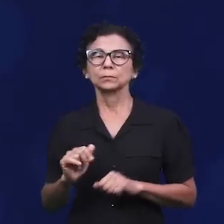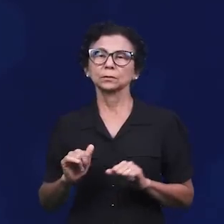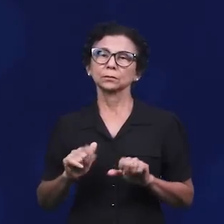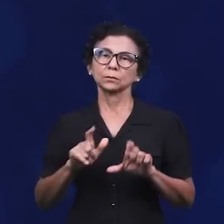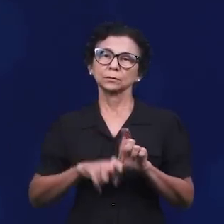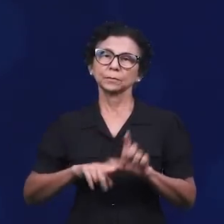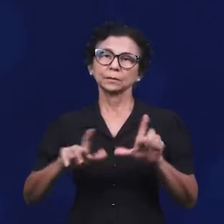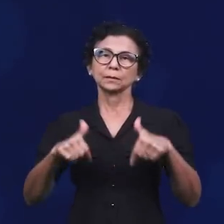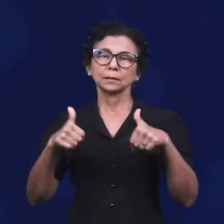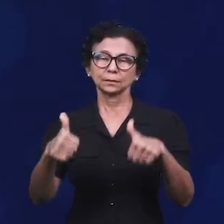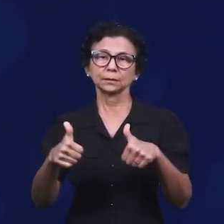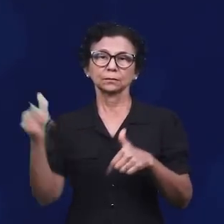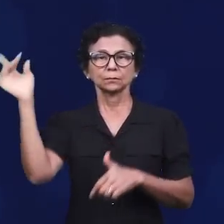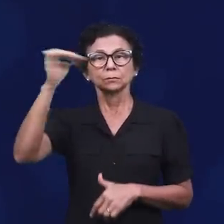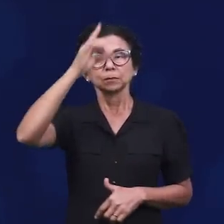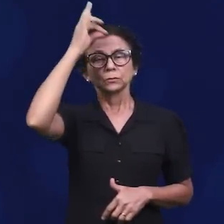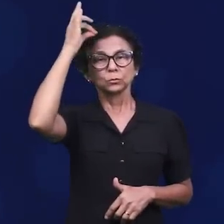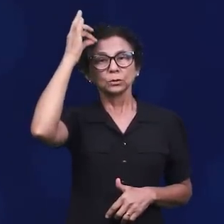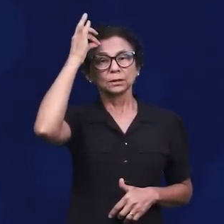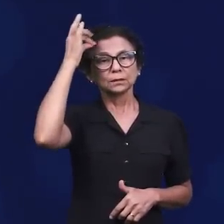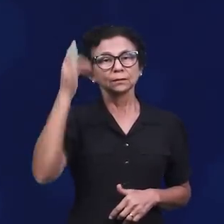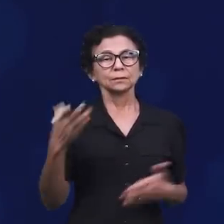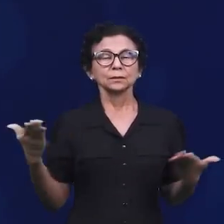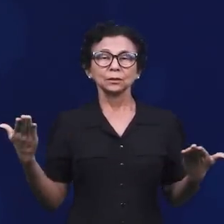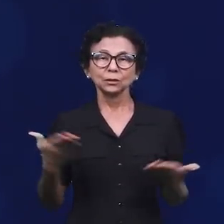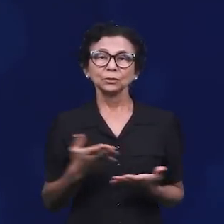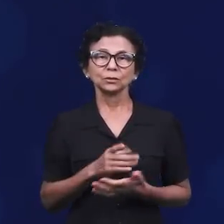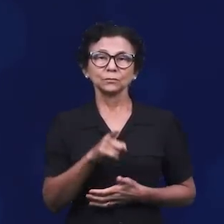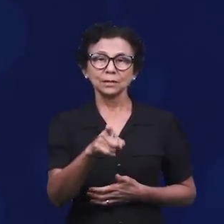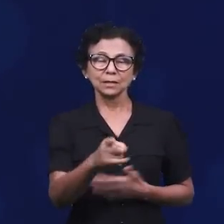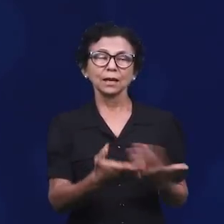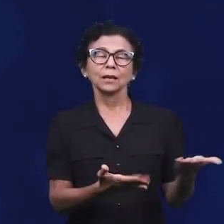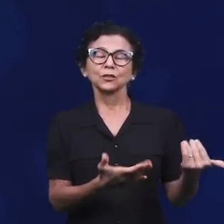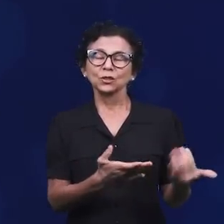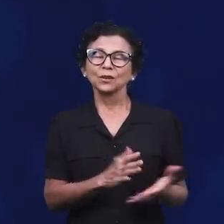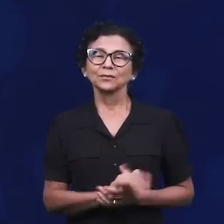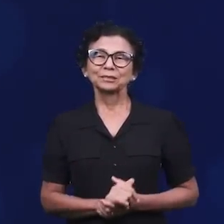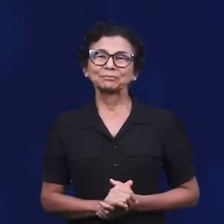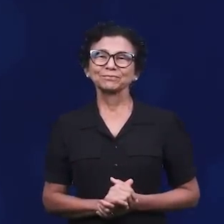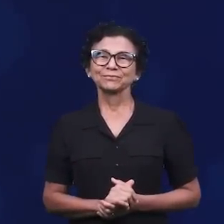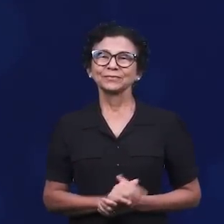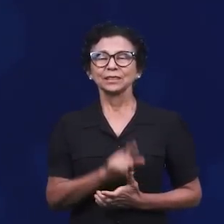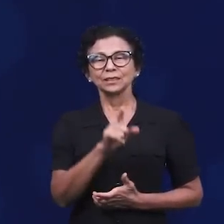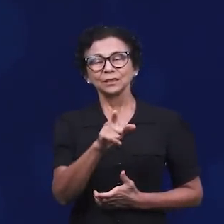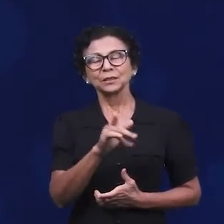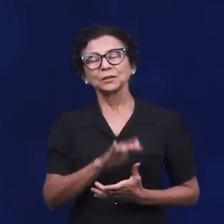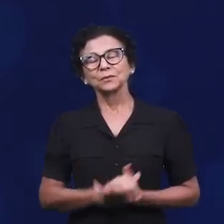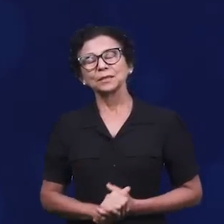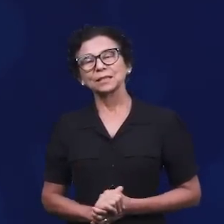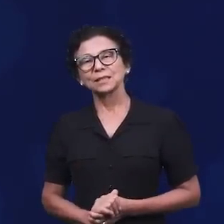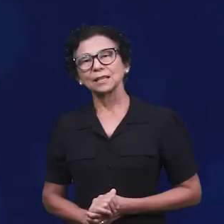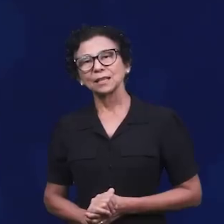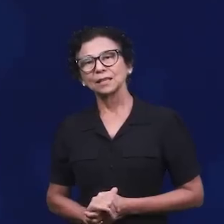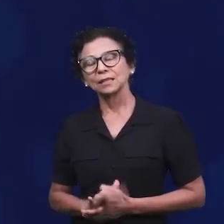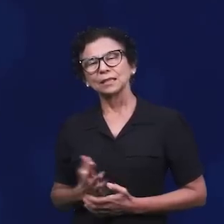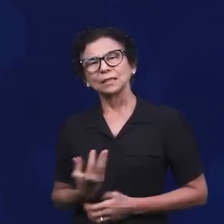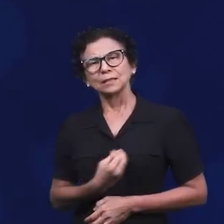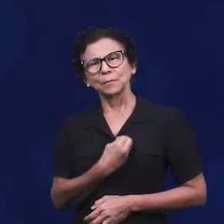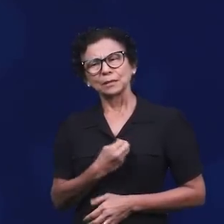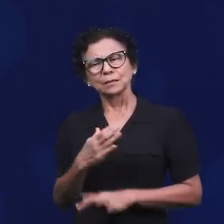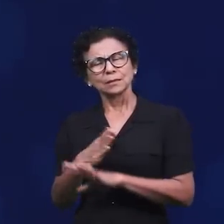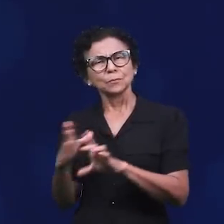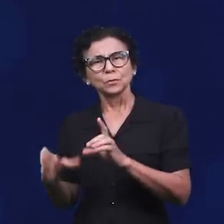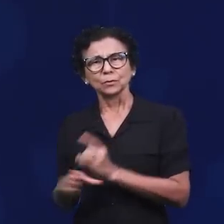de Deus. E é isso que o Senhor quer para você, jovem. Integrar-se ao culto, buscaram a bênção de ser usado nos